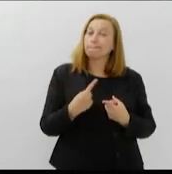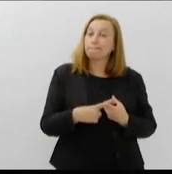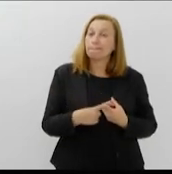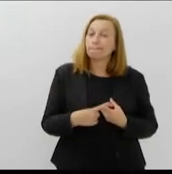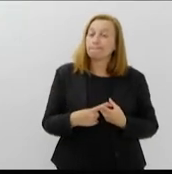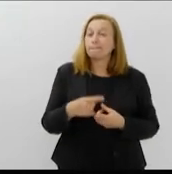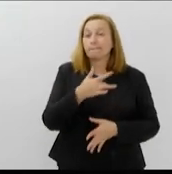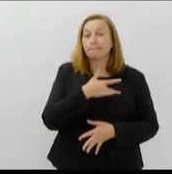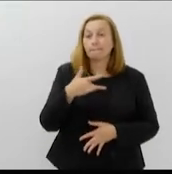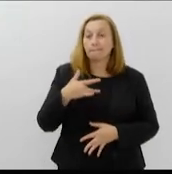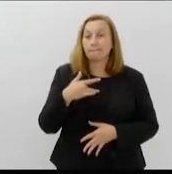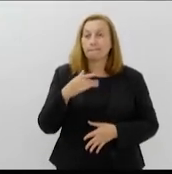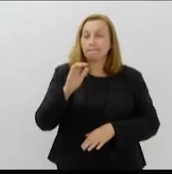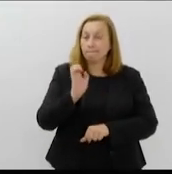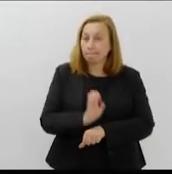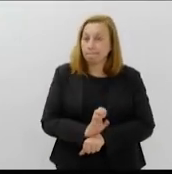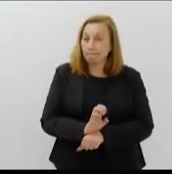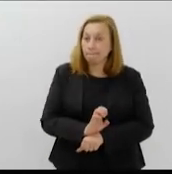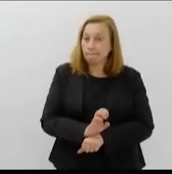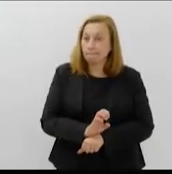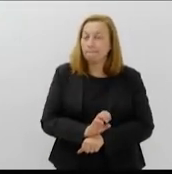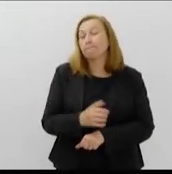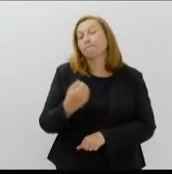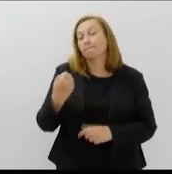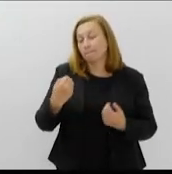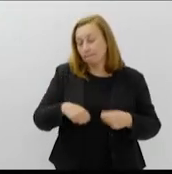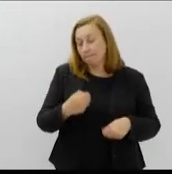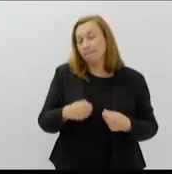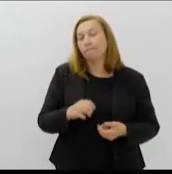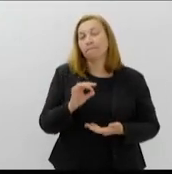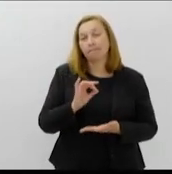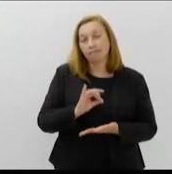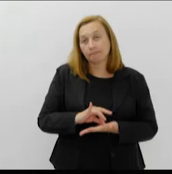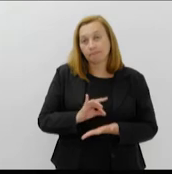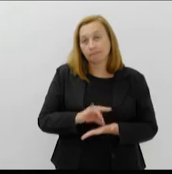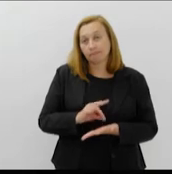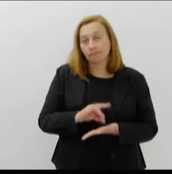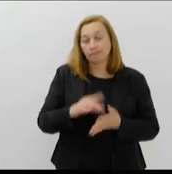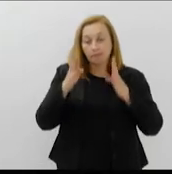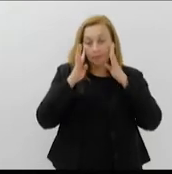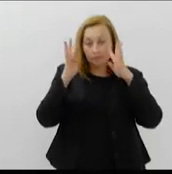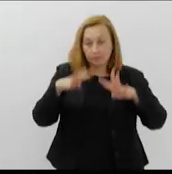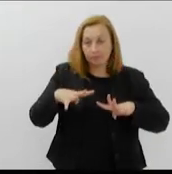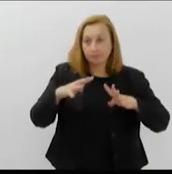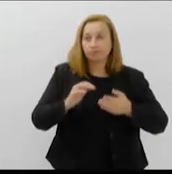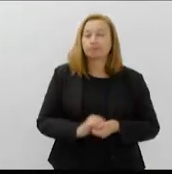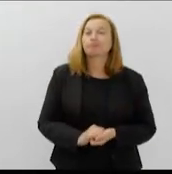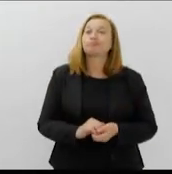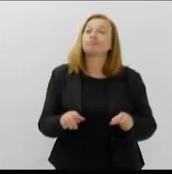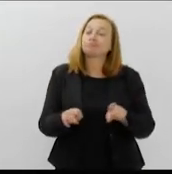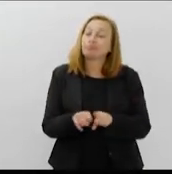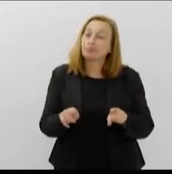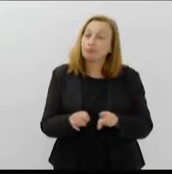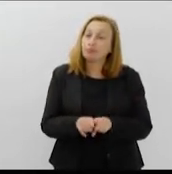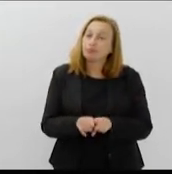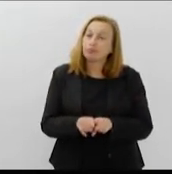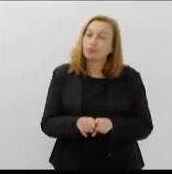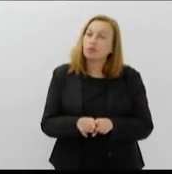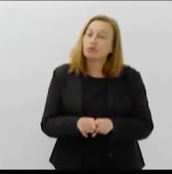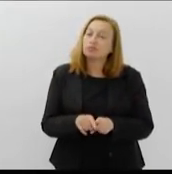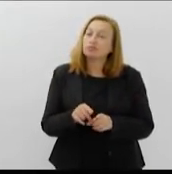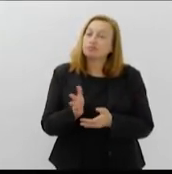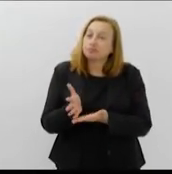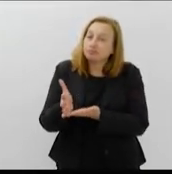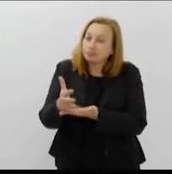a saúde do nosso Estado ela precisa realmente de muita atenção. Eu também busquei